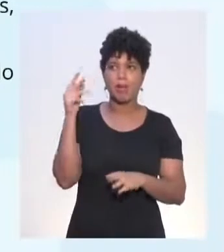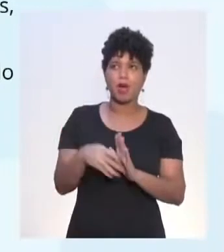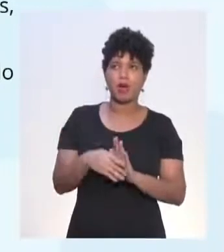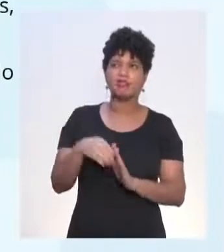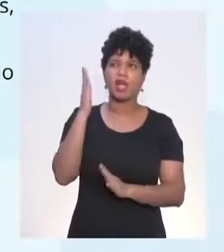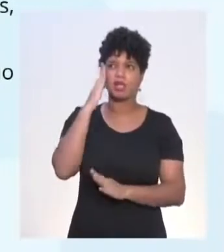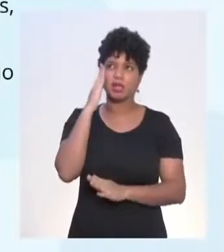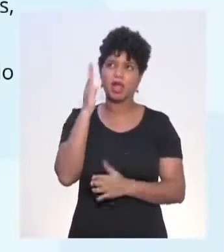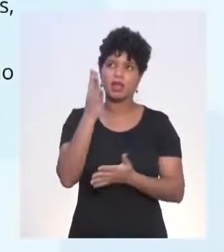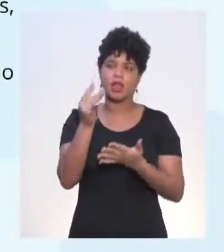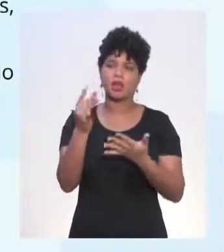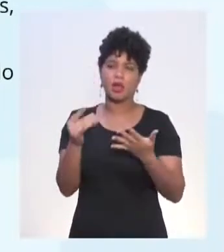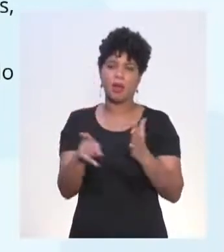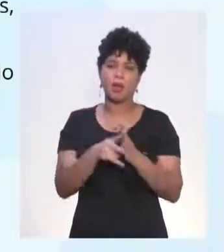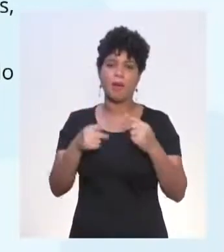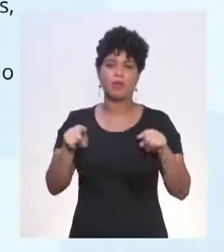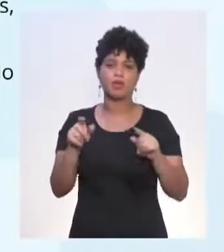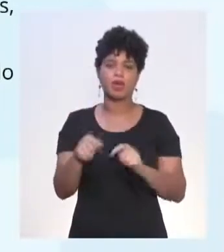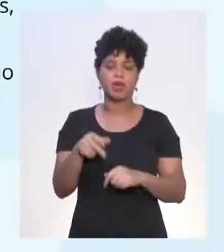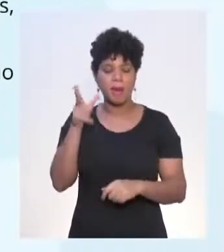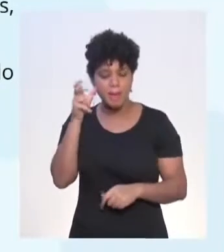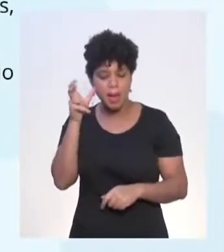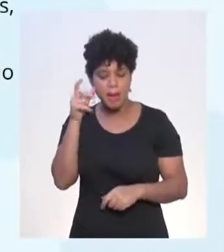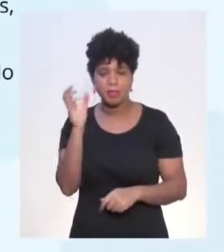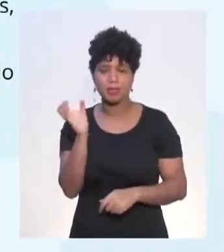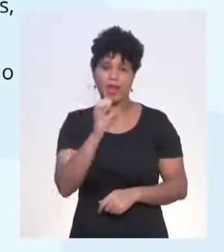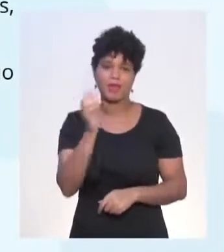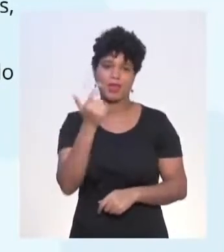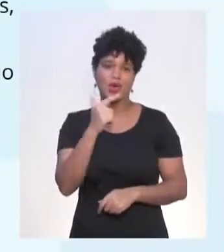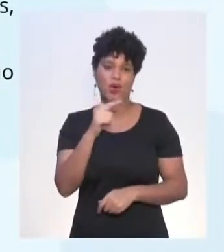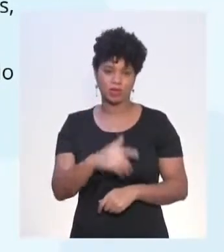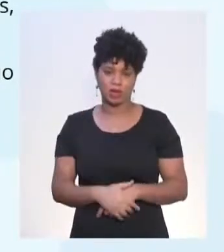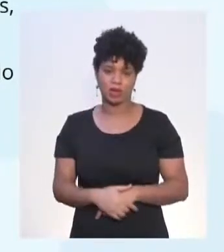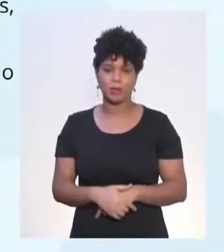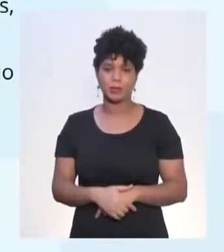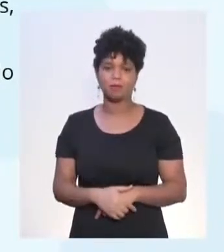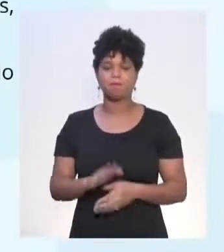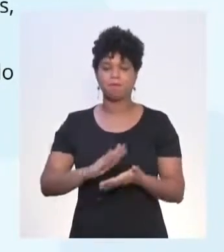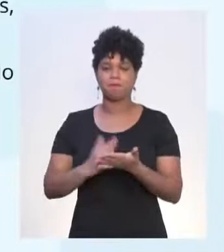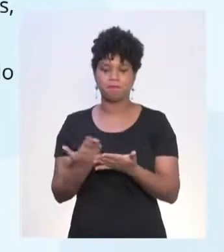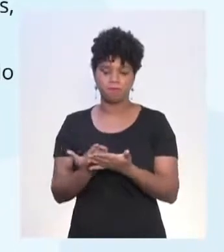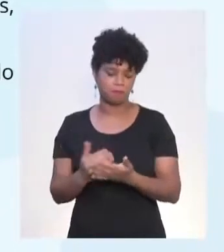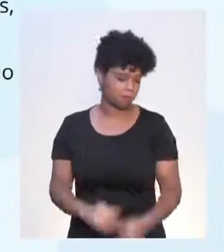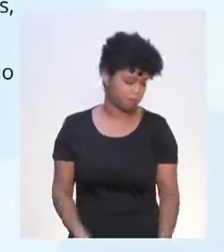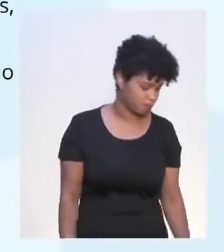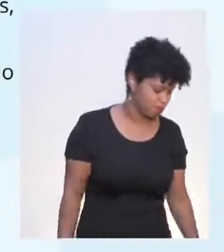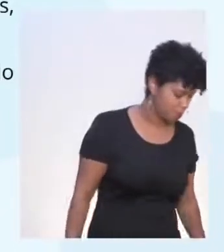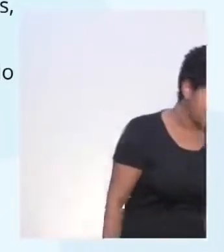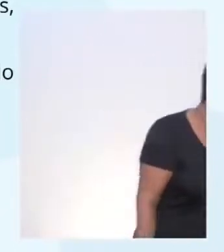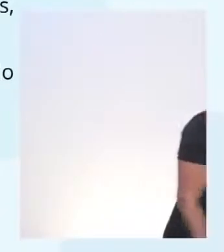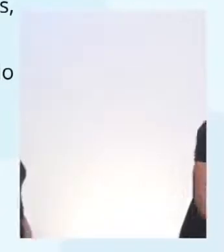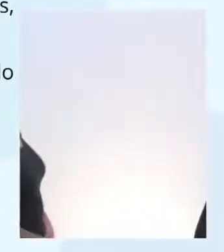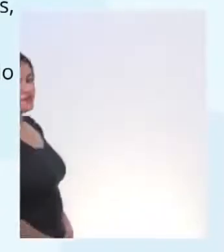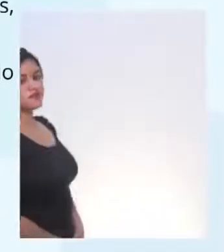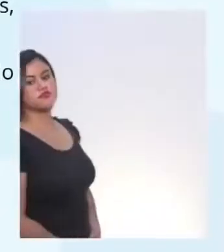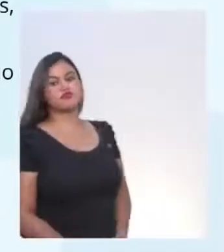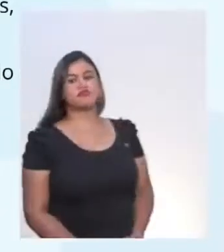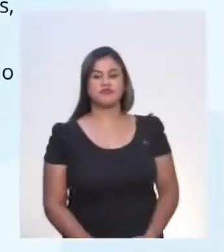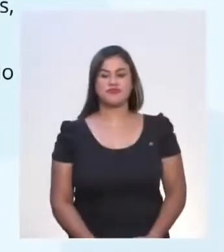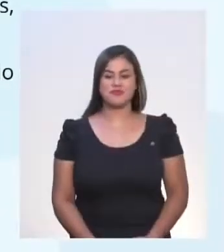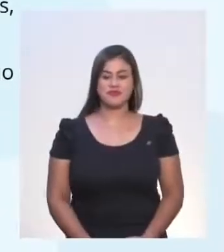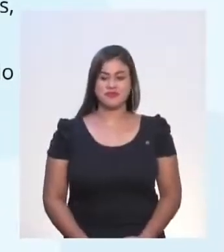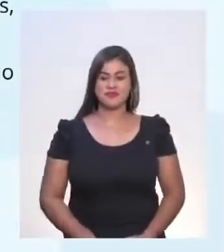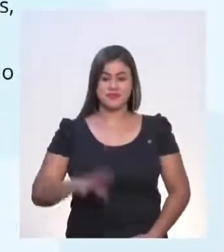deixando ouvido aguçado e a memória rápida colocar seu jeito de ser e suas vivências nas músicas e muito legal a gente às vezes